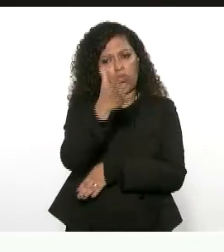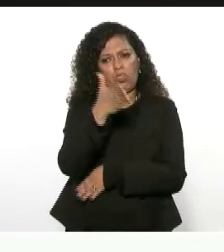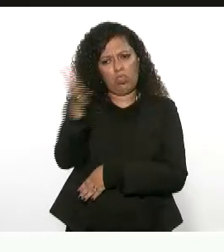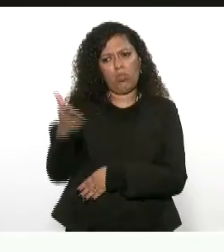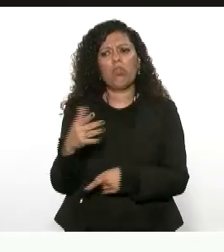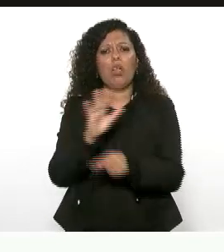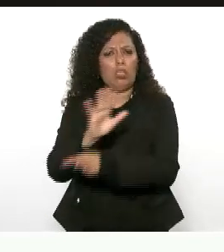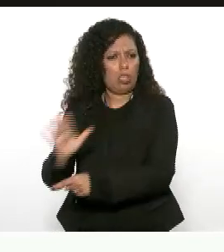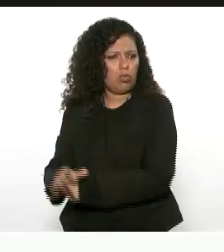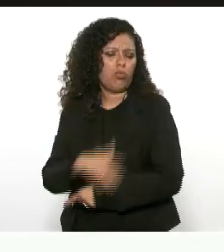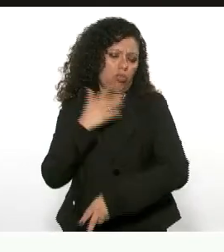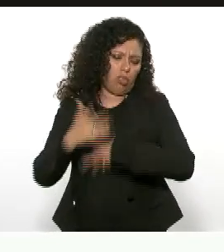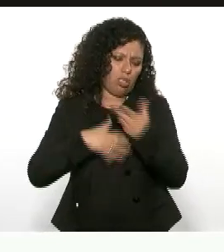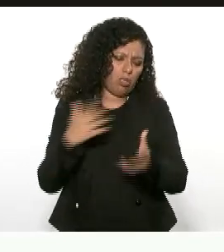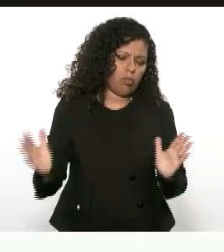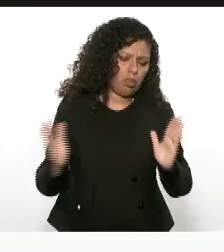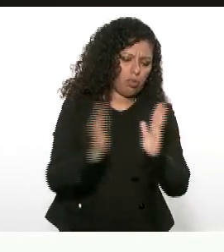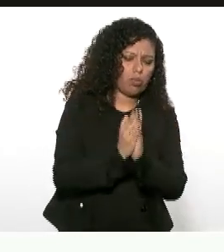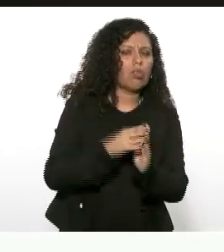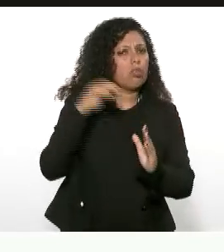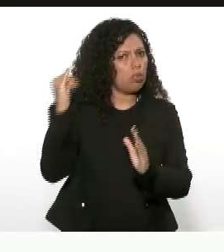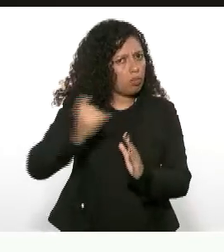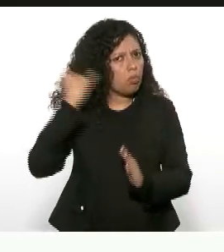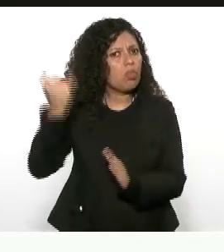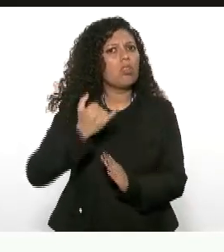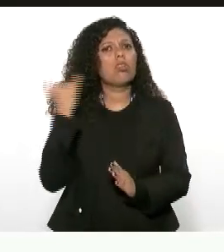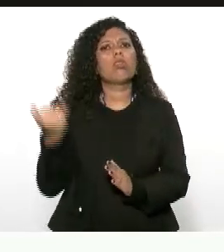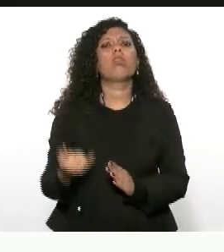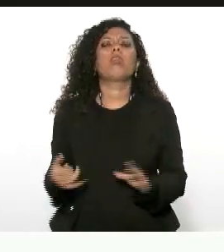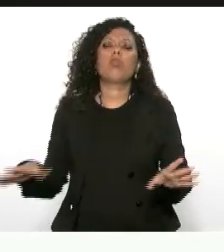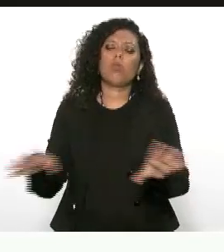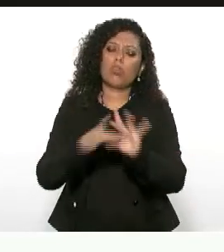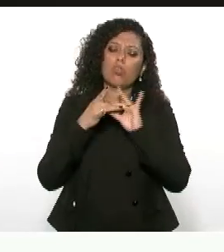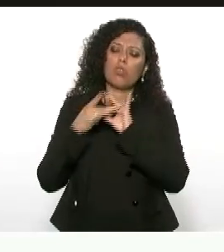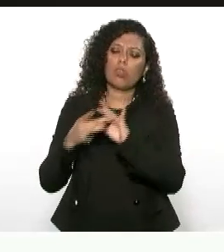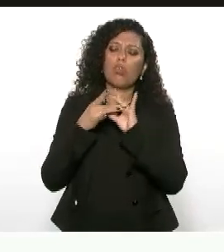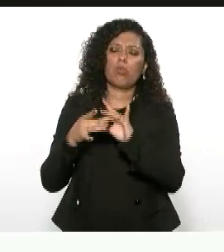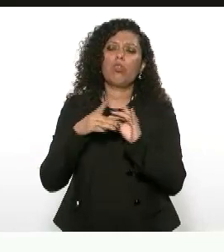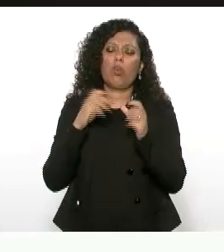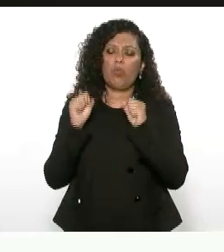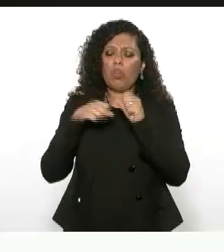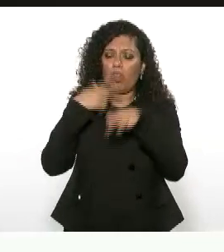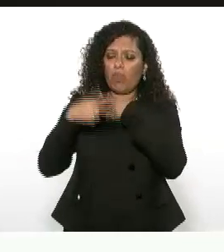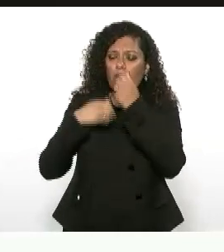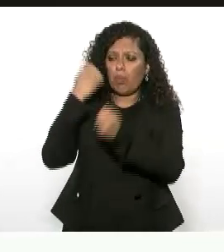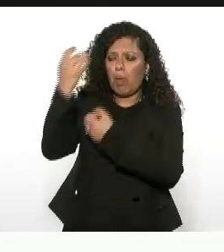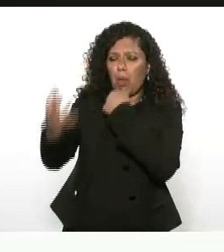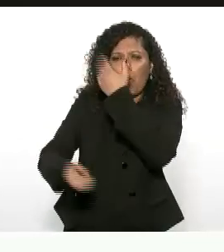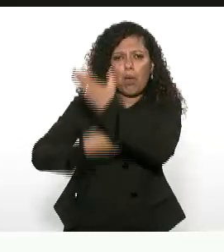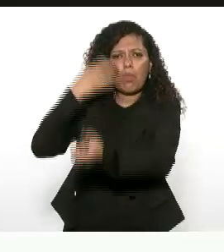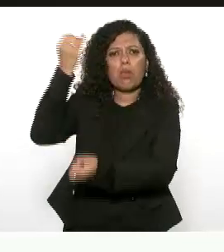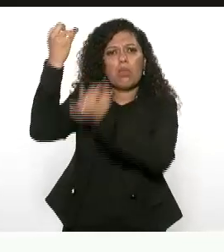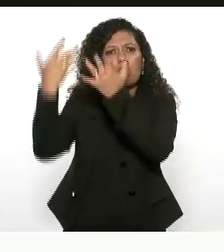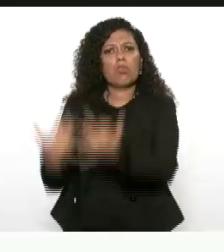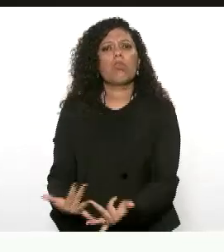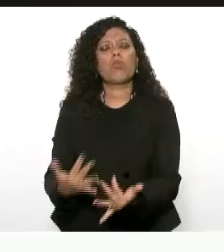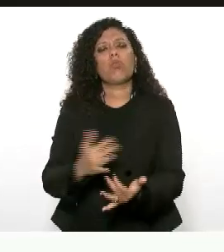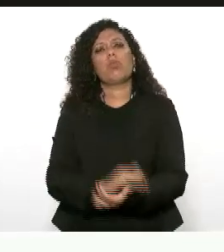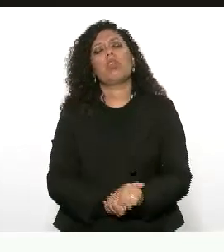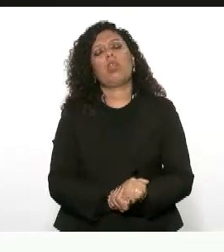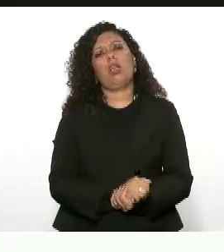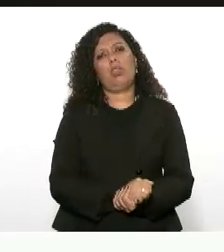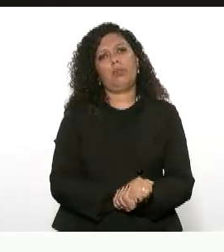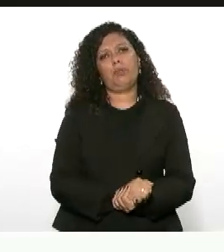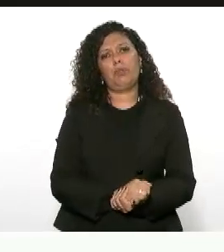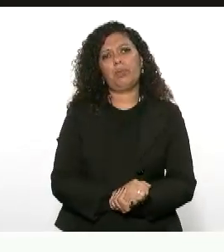ele participa, e isso é uma coisa que a gente precisa muito, dessa integração. Isso aí é o ponto